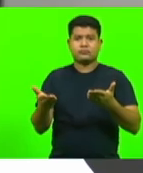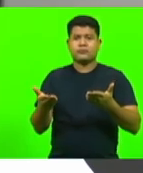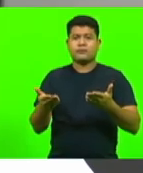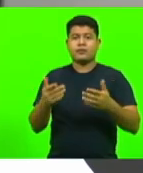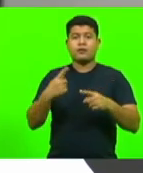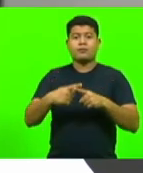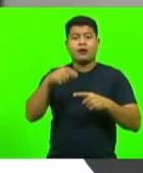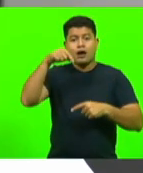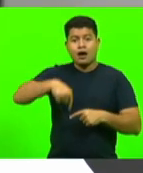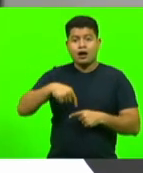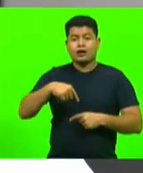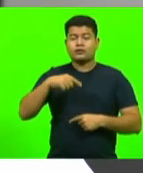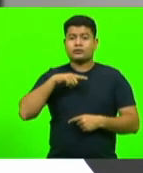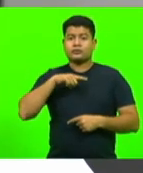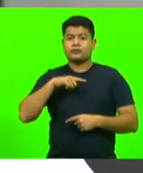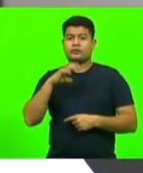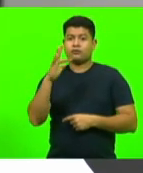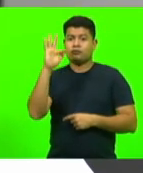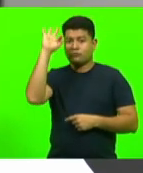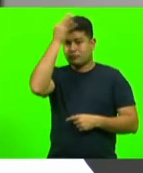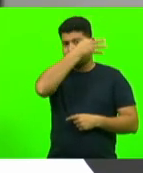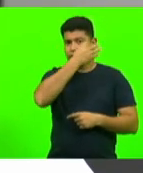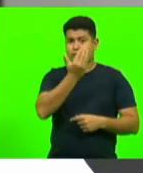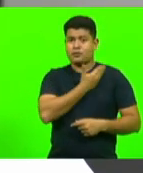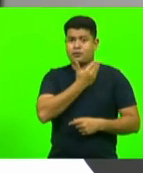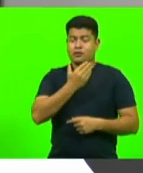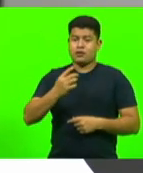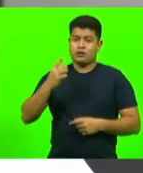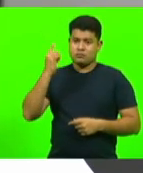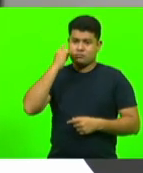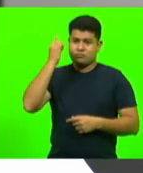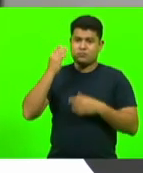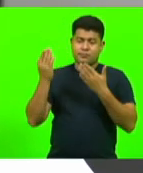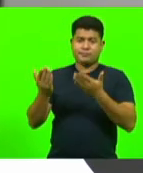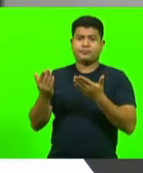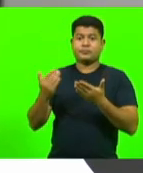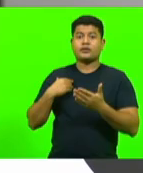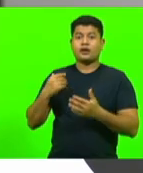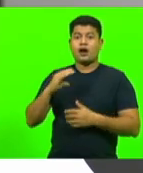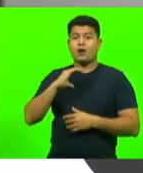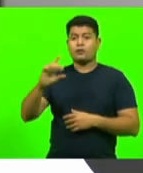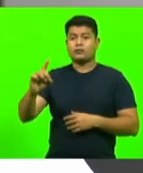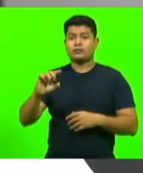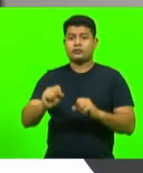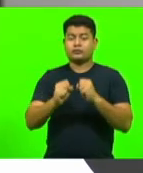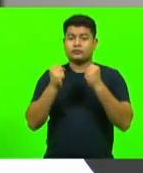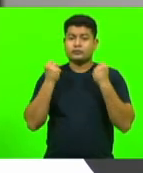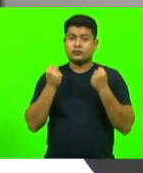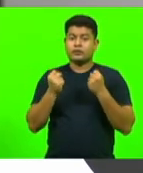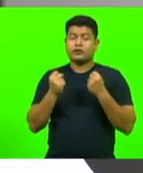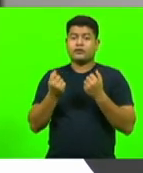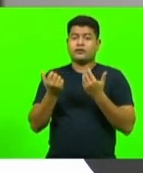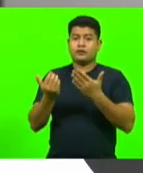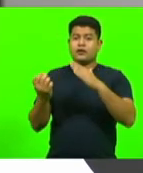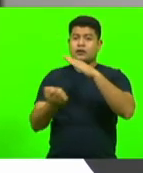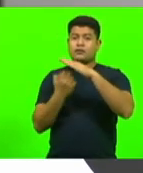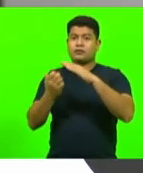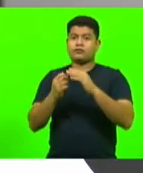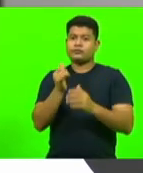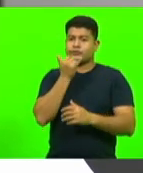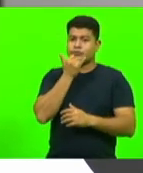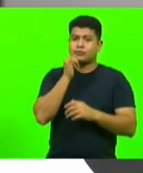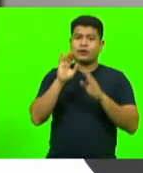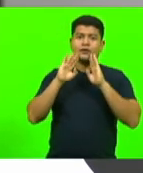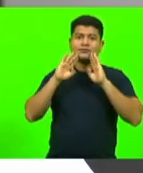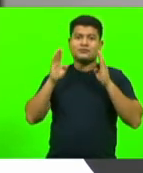aqui na casa o Fabiano que o nosso colega deputada que coordena essa frente em defesa das empresas é o fórum perdão